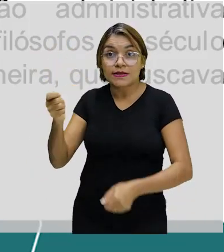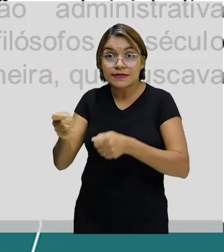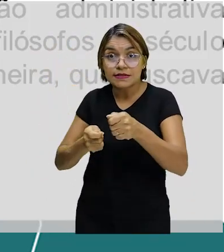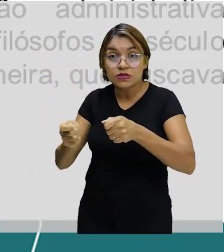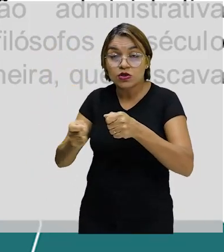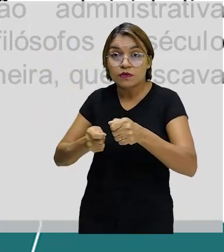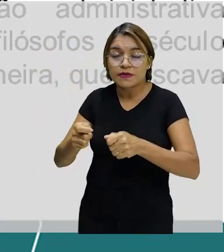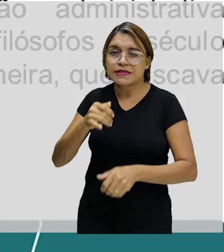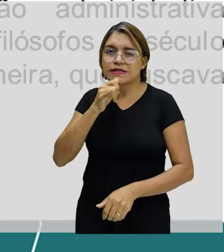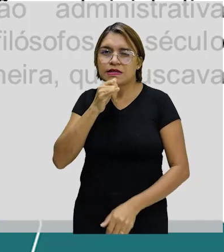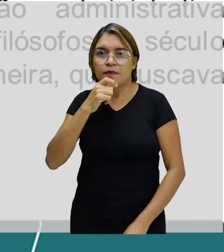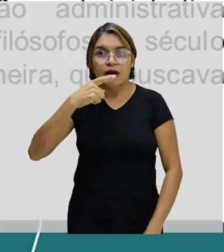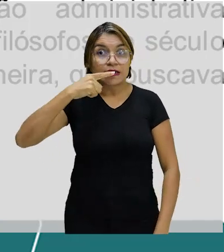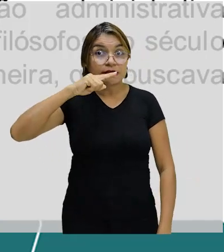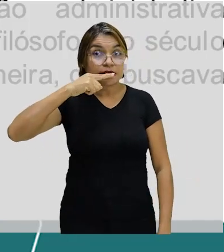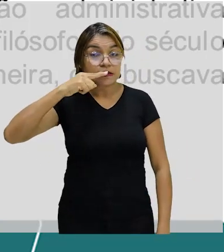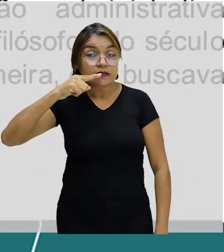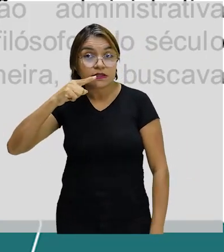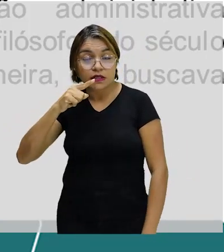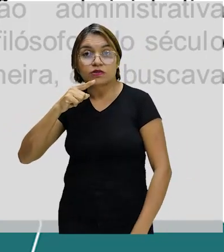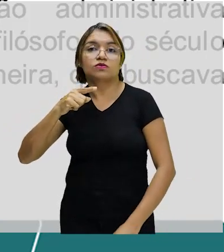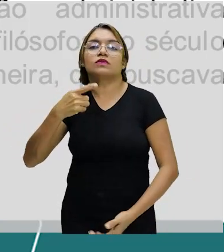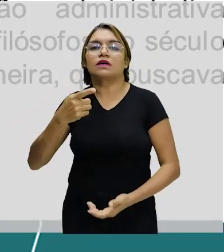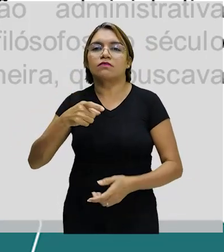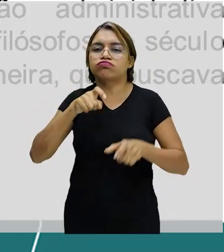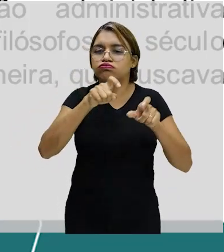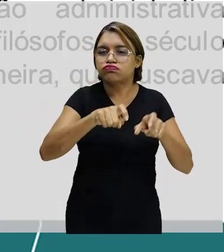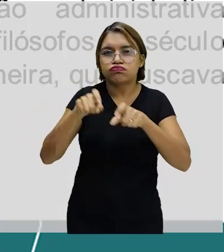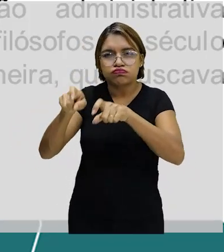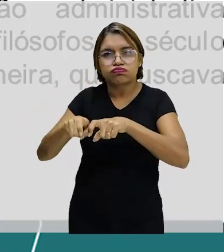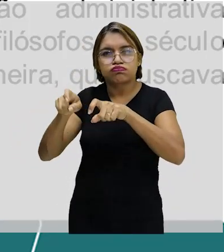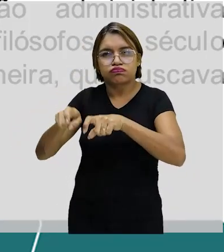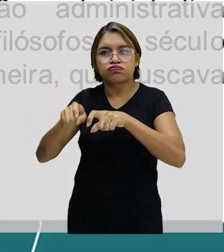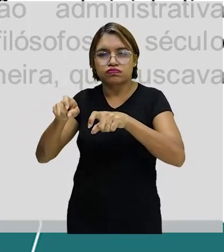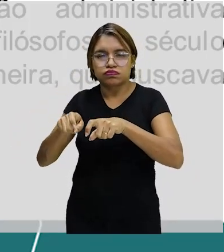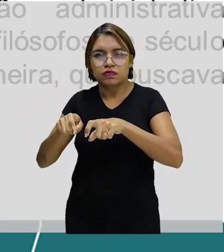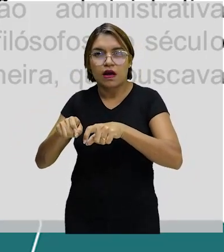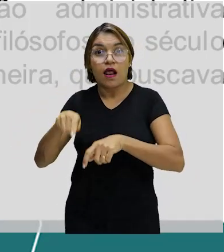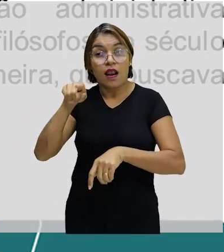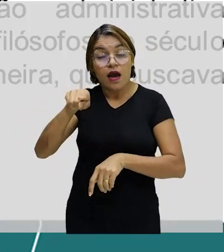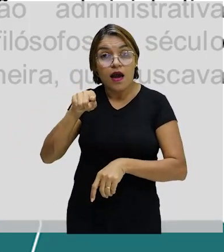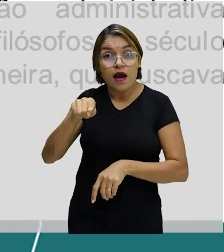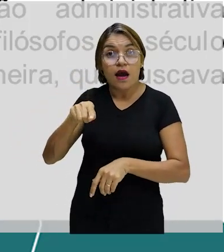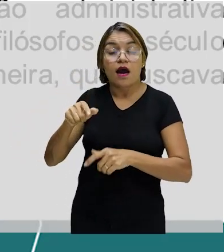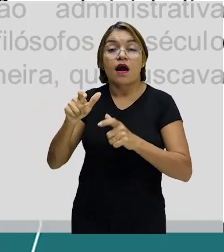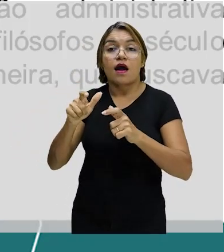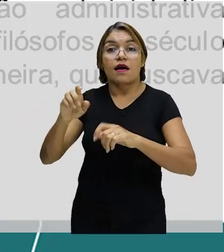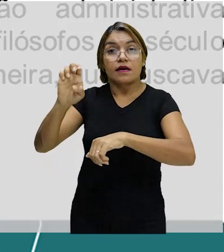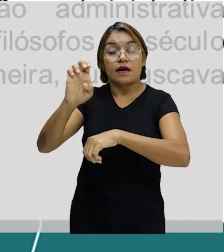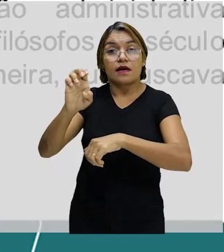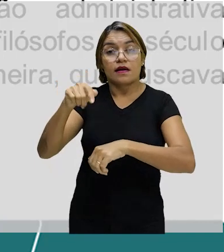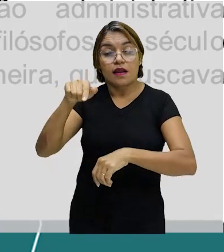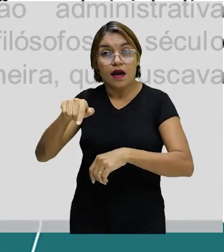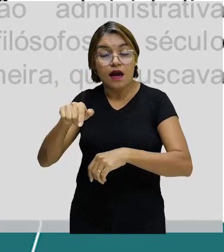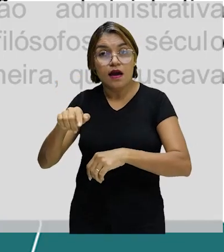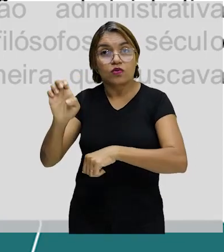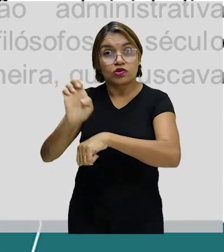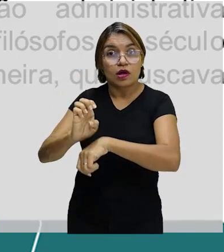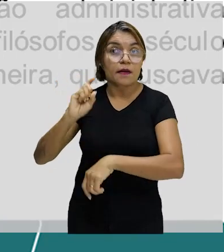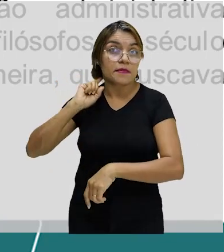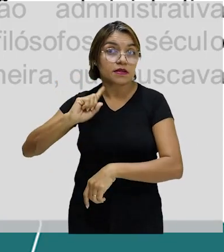tão explorada, deu lugar ao ouro, que fora descoberto em Minas Gerais, mais precisamente em Vila Rica, atual Ouro